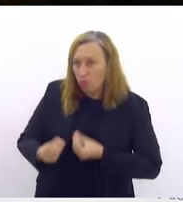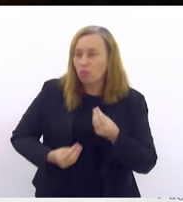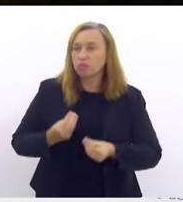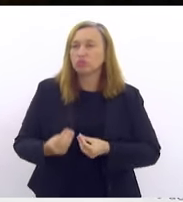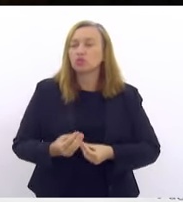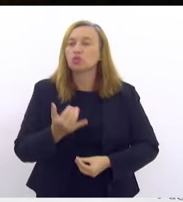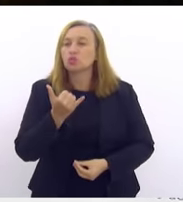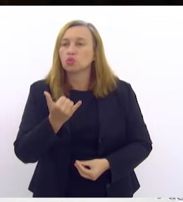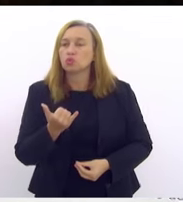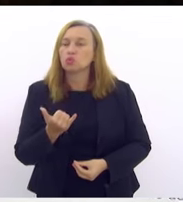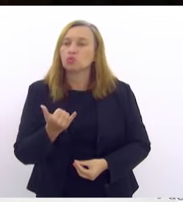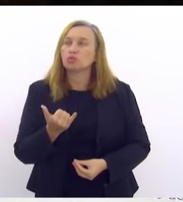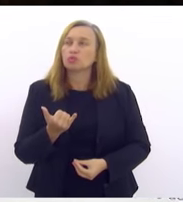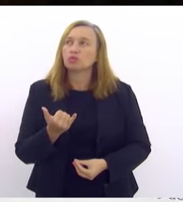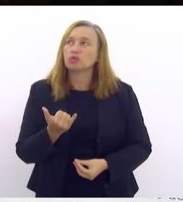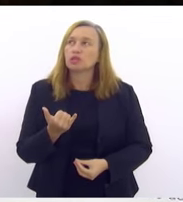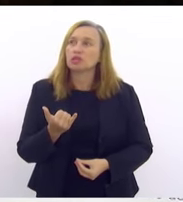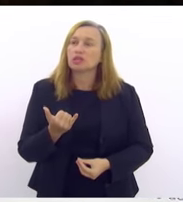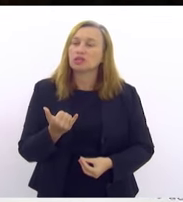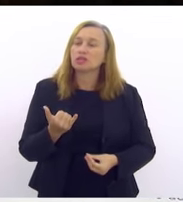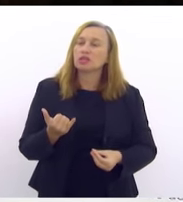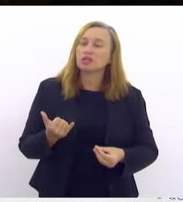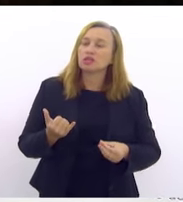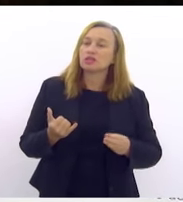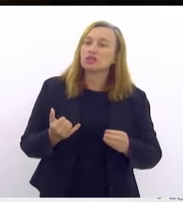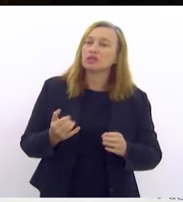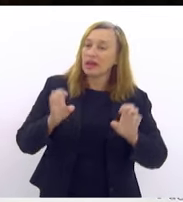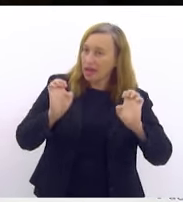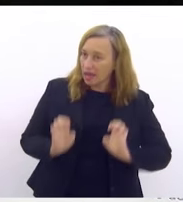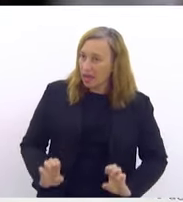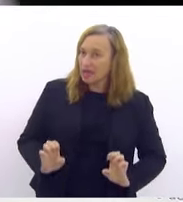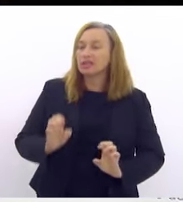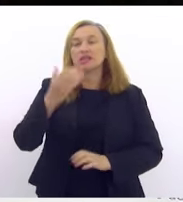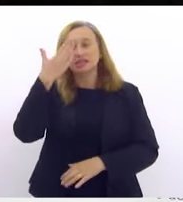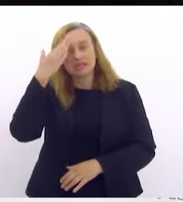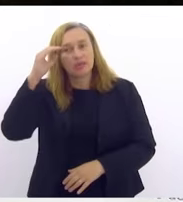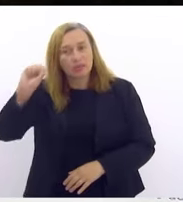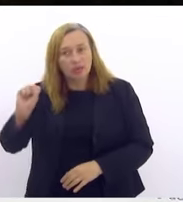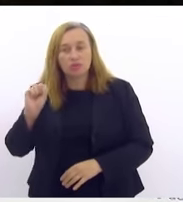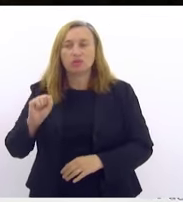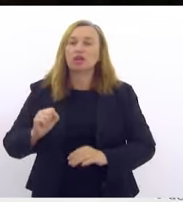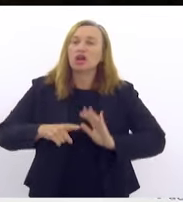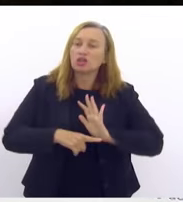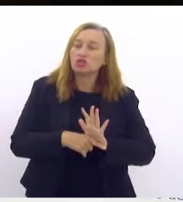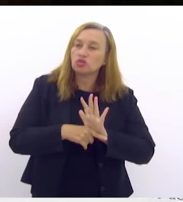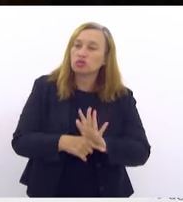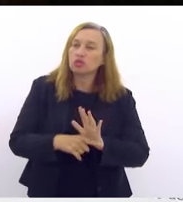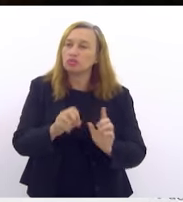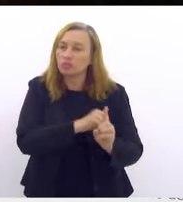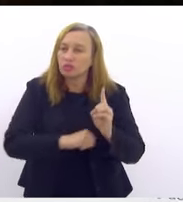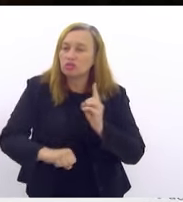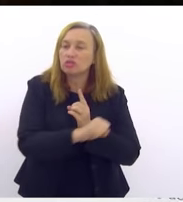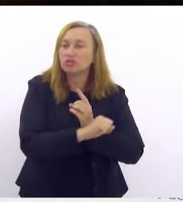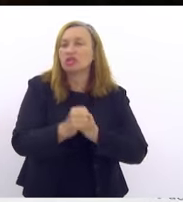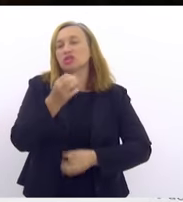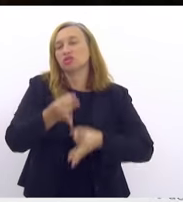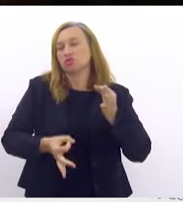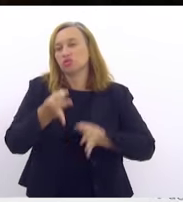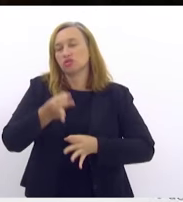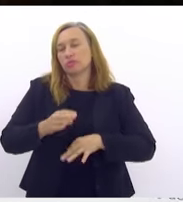desculpa exerceu a função com integridade sabedoria contribuindo para a construção de uma sociedade mais